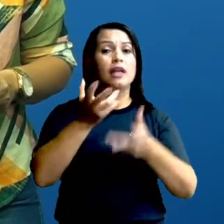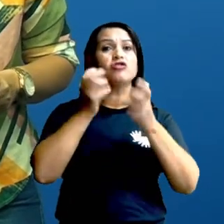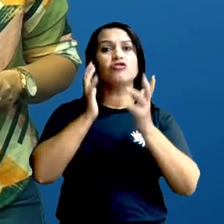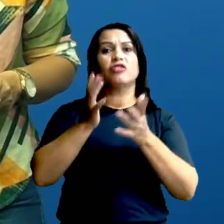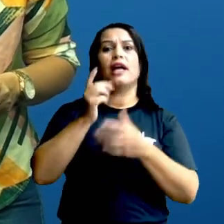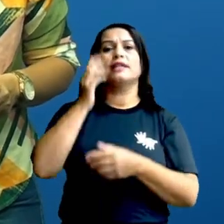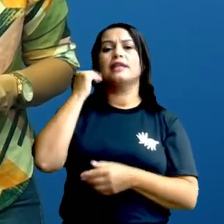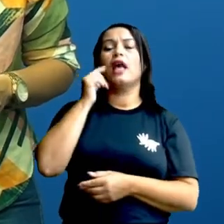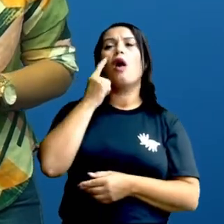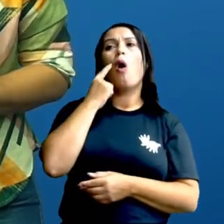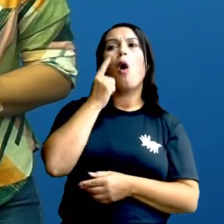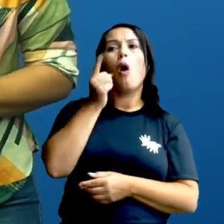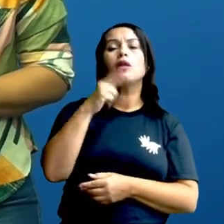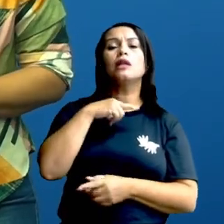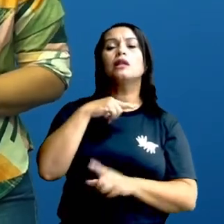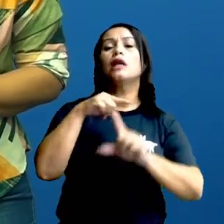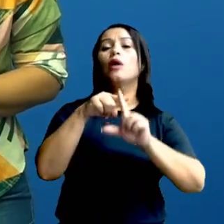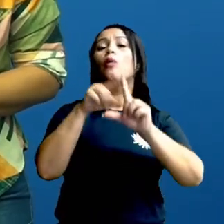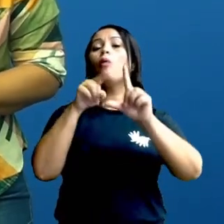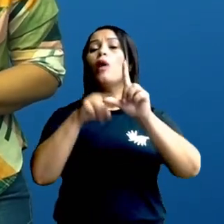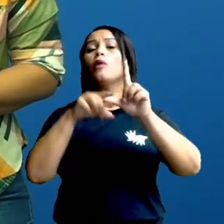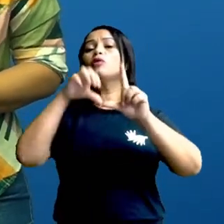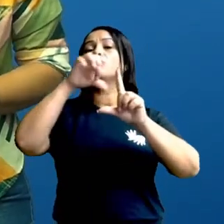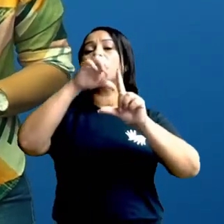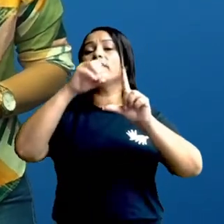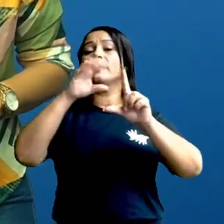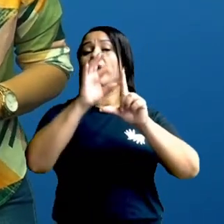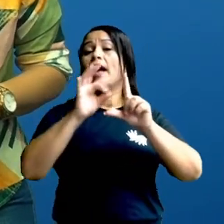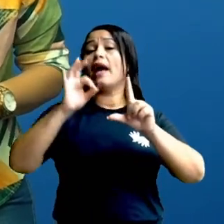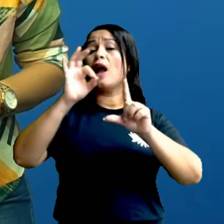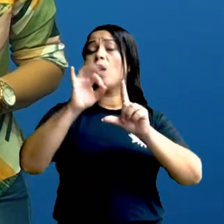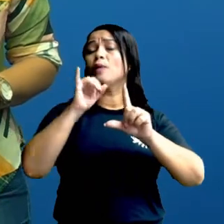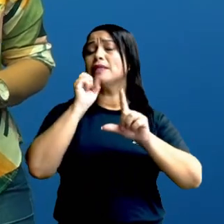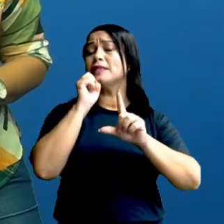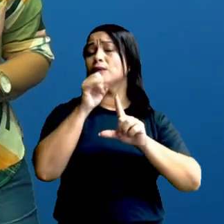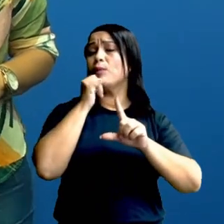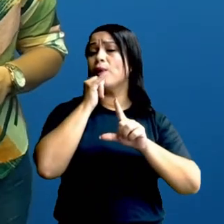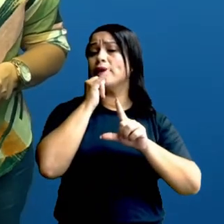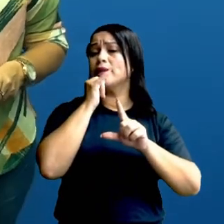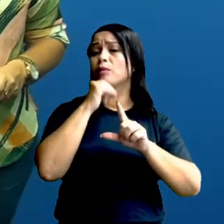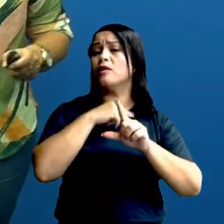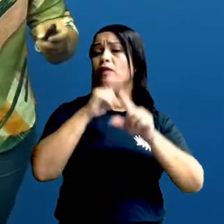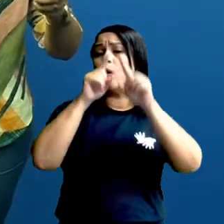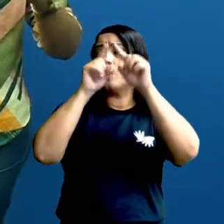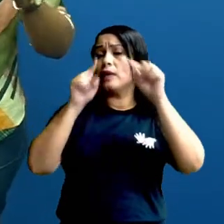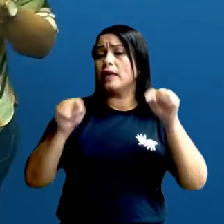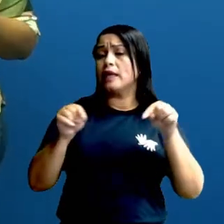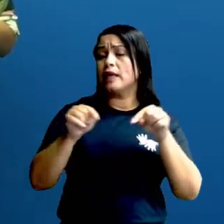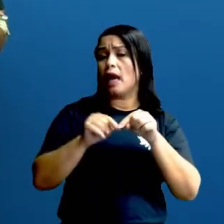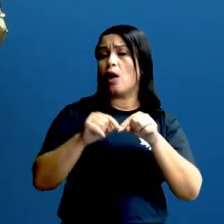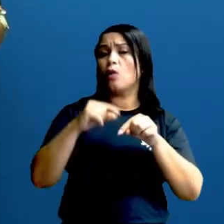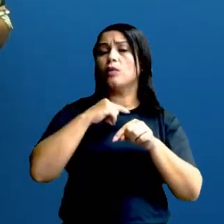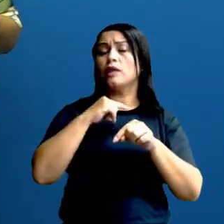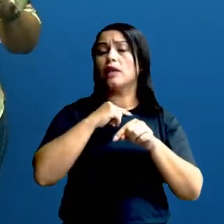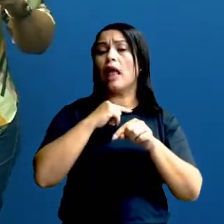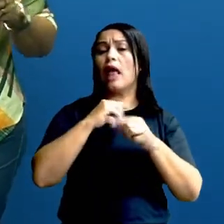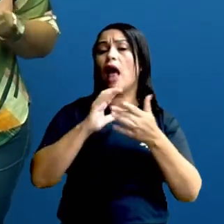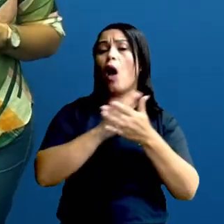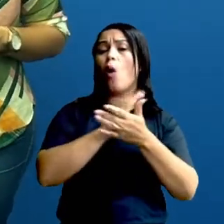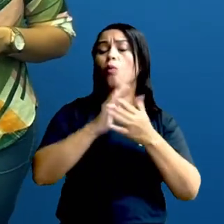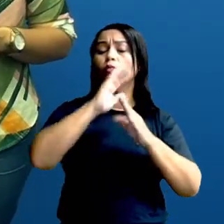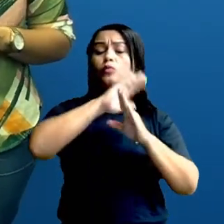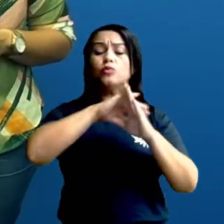observar os jovens ali olha ali tem um ângulo de 90 graus e sim um triângulo tiver ele com um dos seus lados